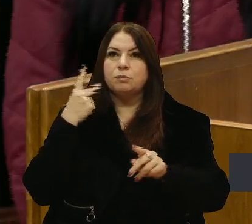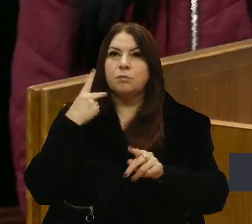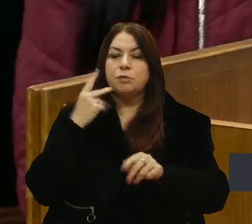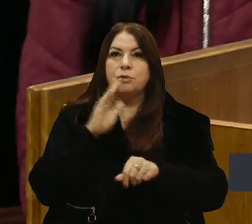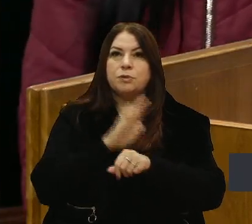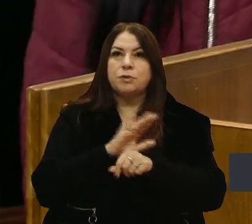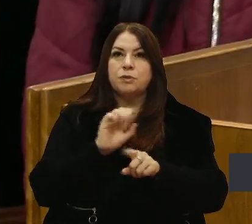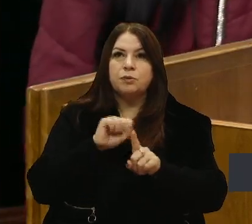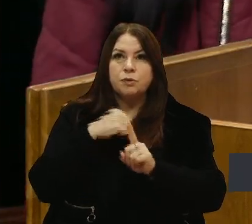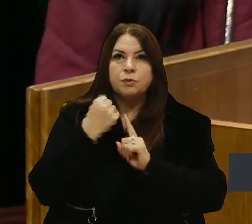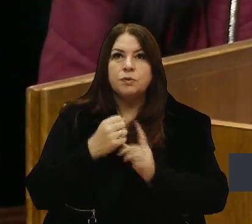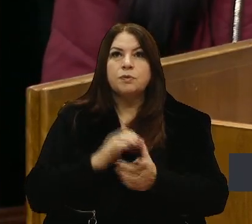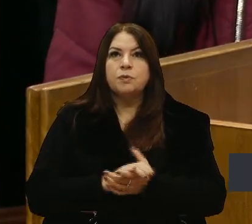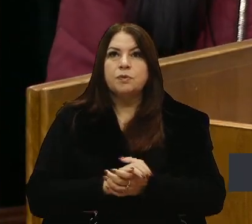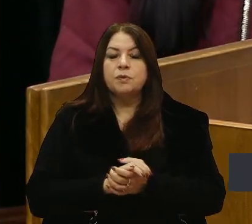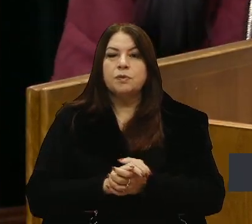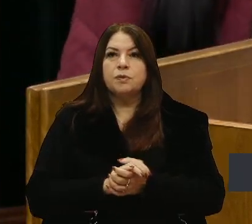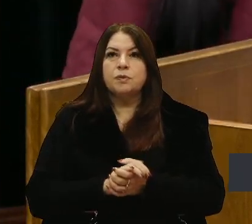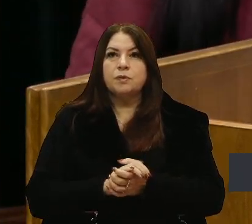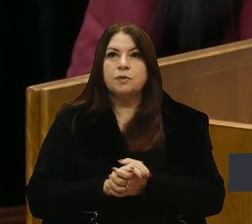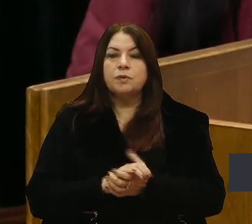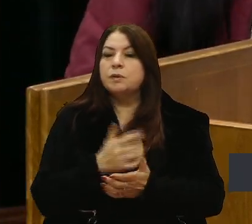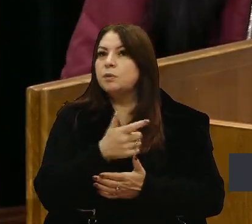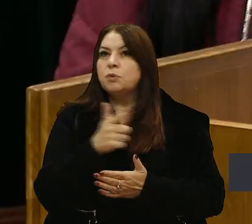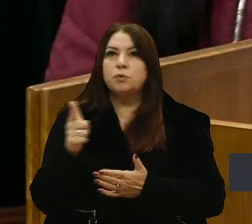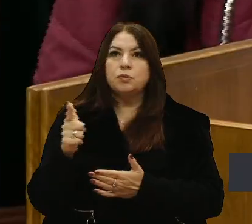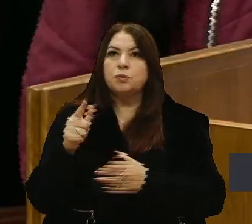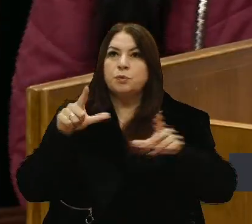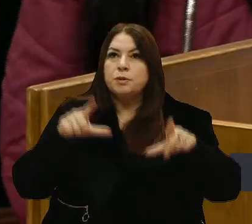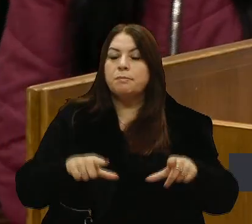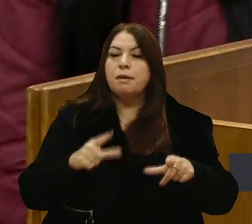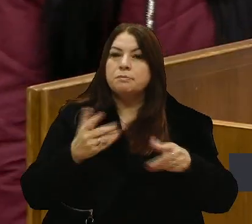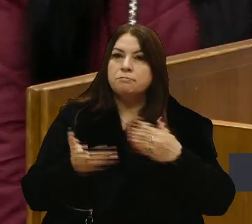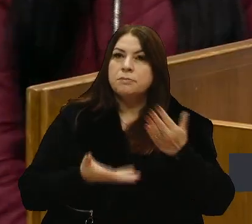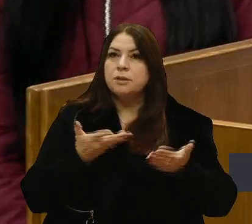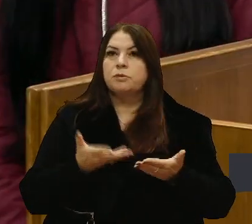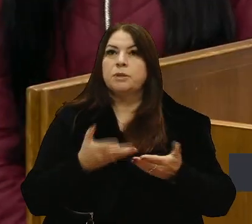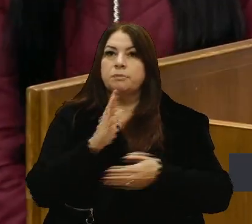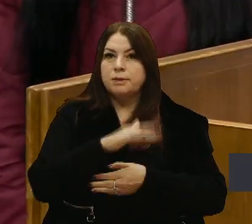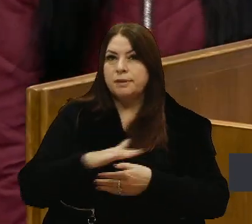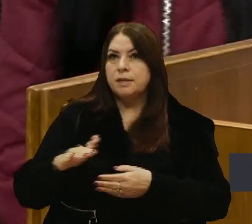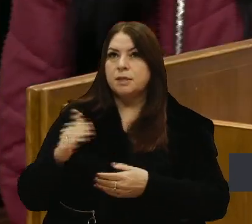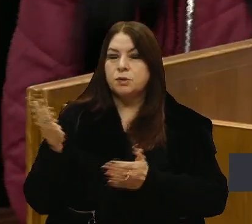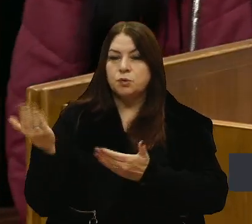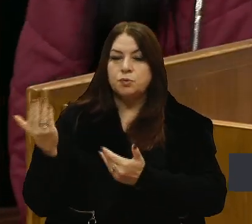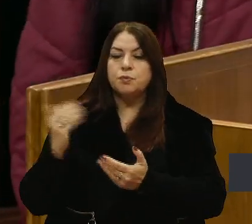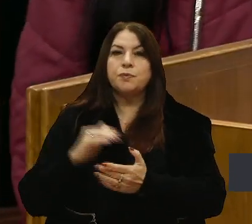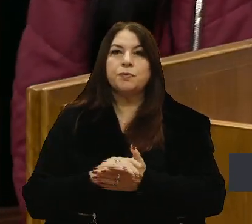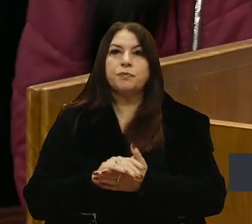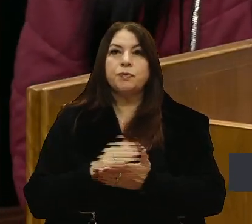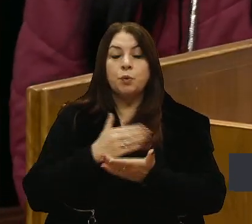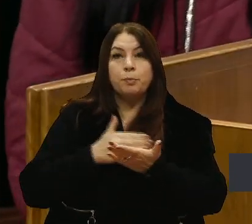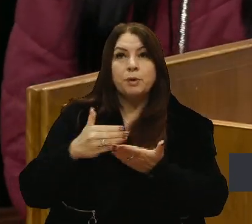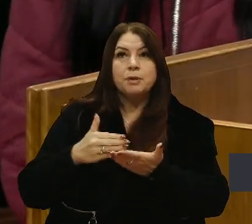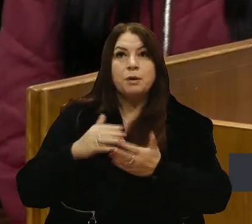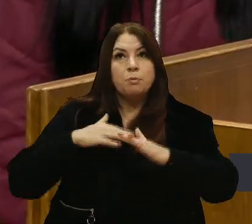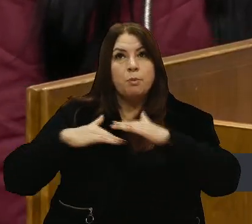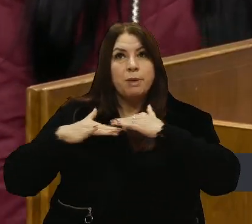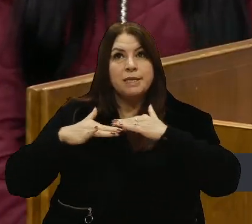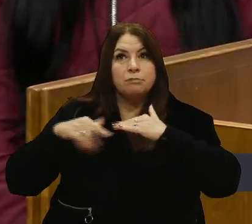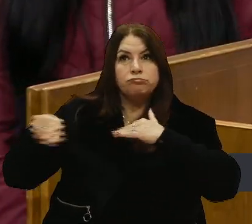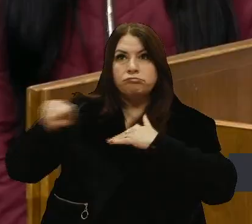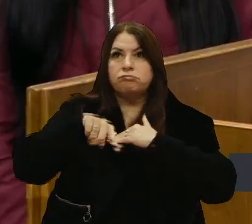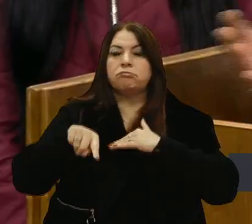assistência social e que não tinha um espaço de atendimento para as crianças e os adolescentes, e a partir da